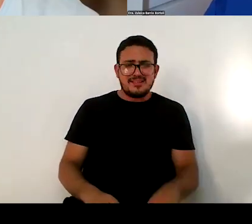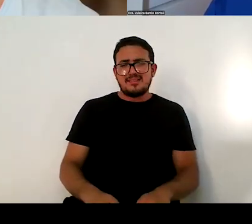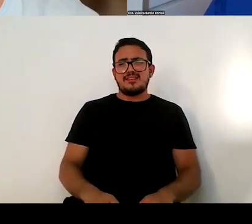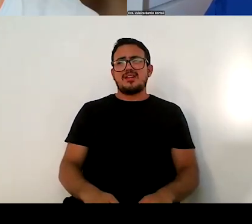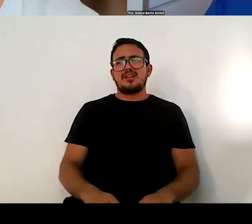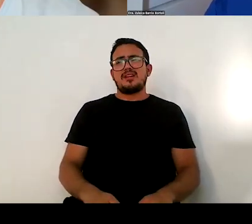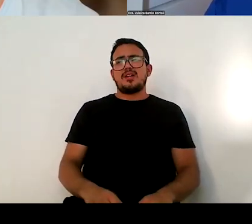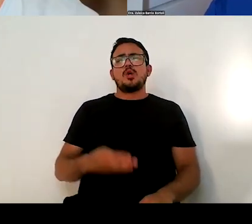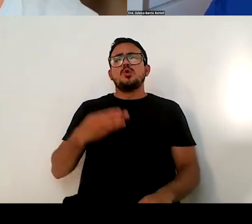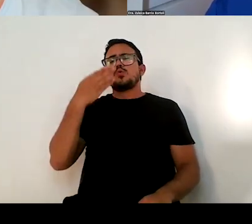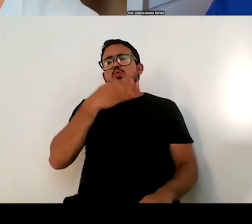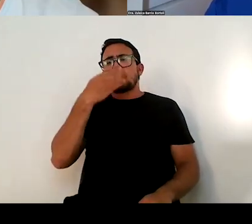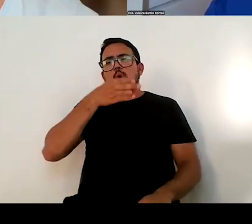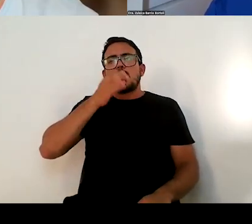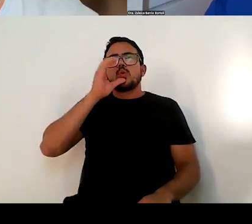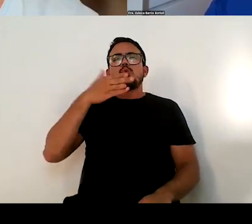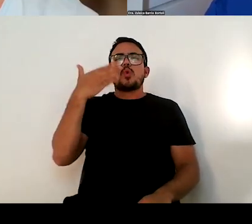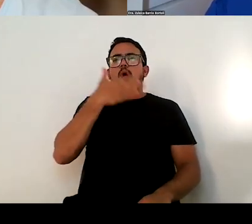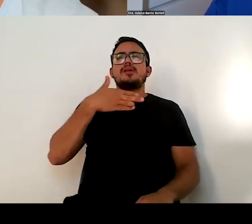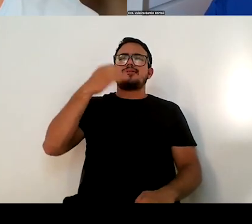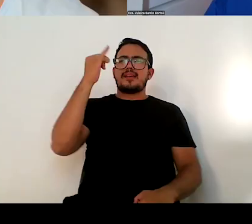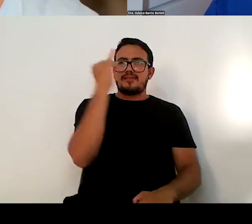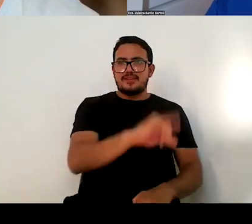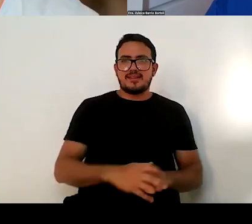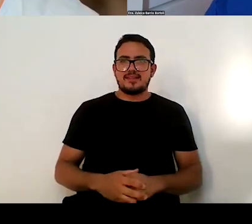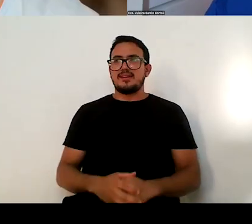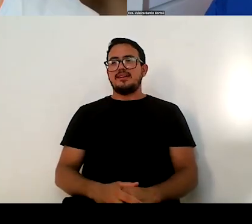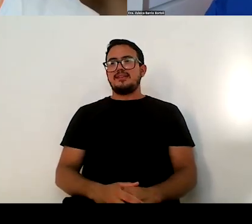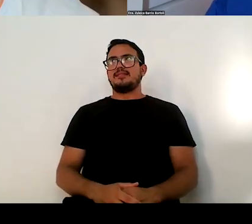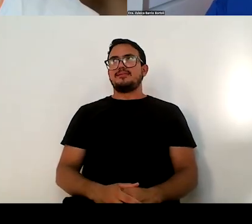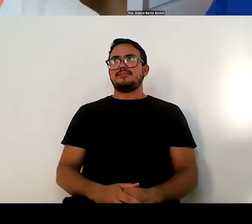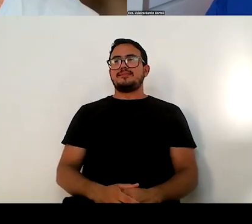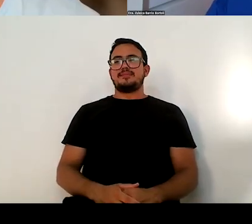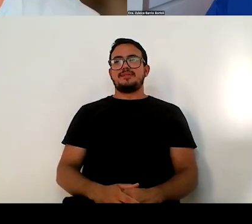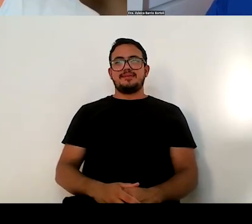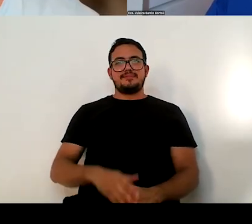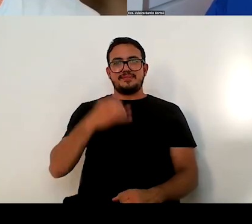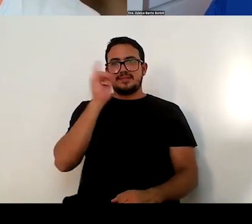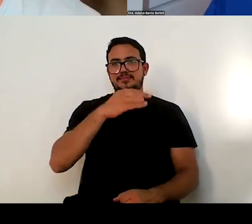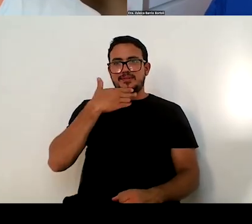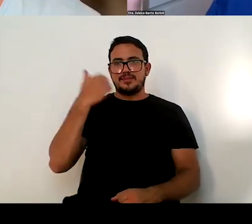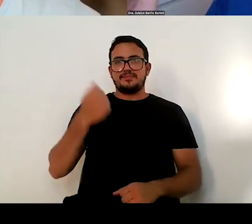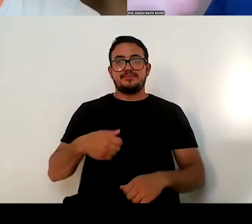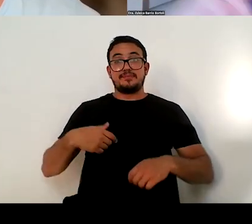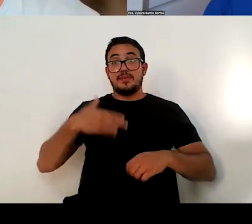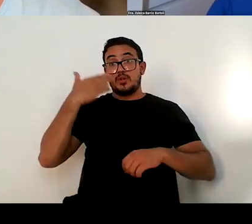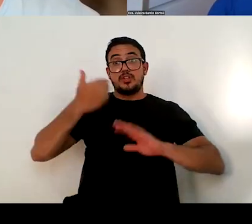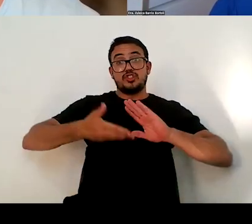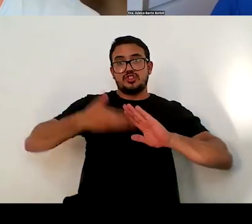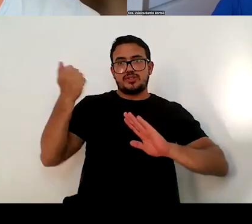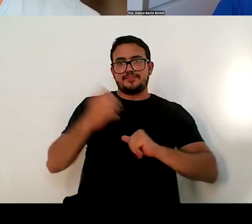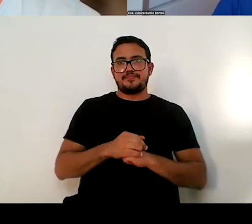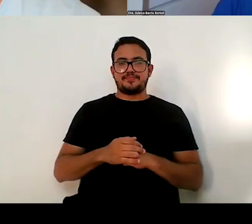adaptar àquilo, para ela vai ser normal, ela não vai precisar de açúcar para melhorar o sabor, tá? Então, a gente tem que tentar realmente tirar. O uso de